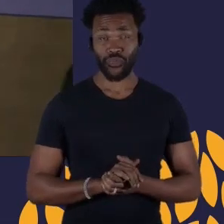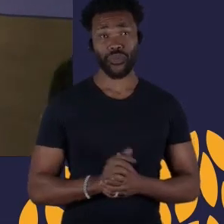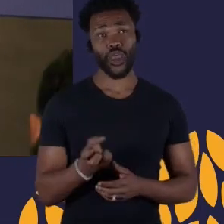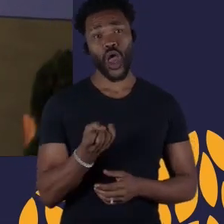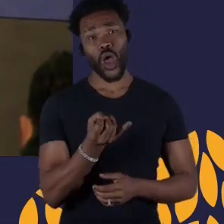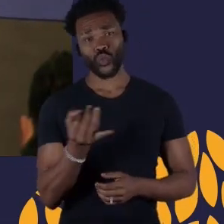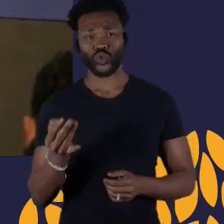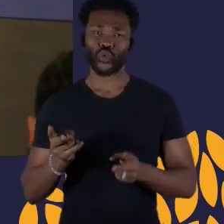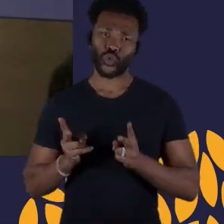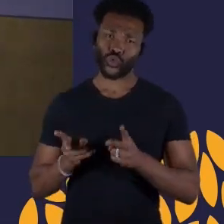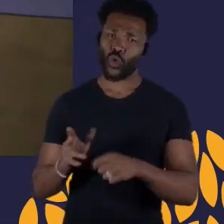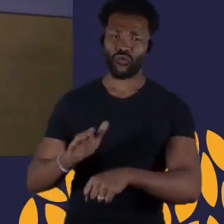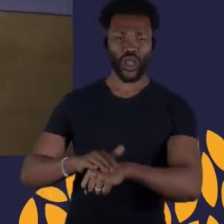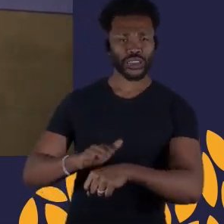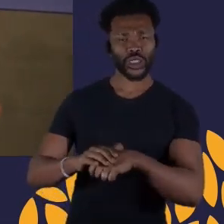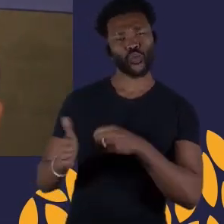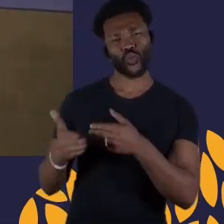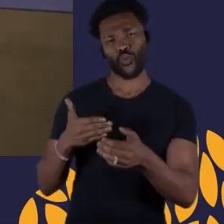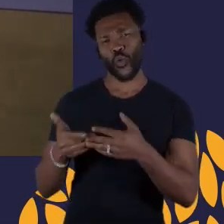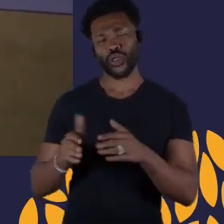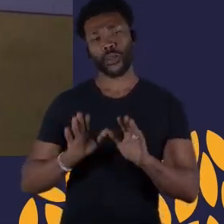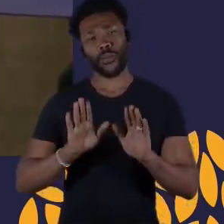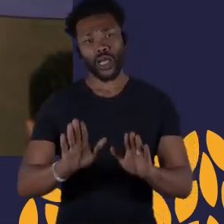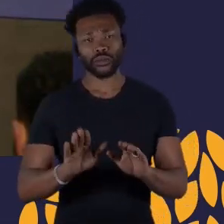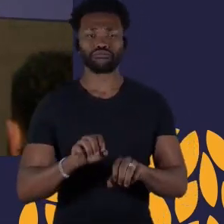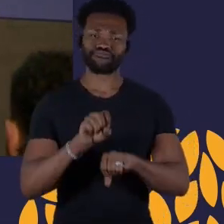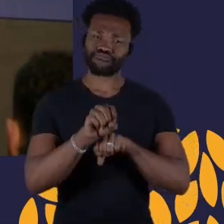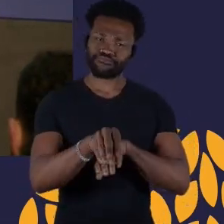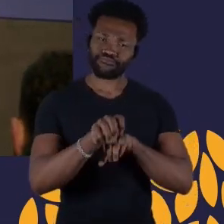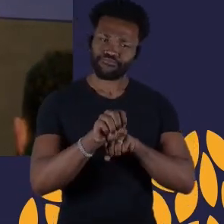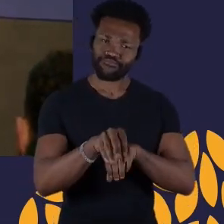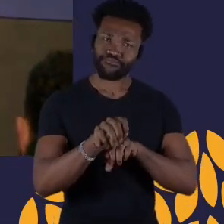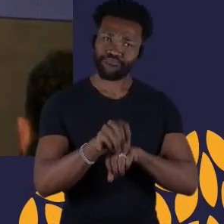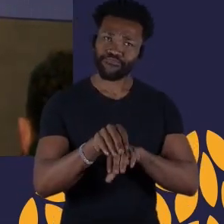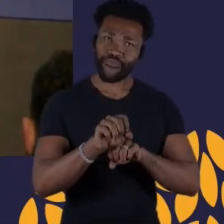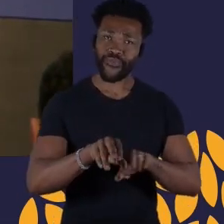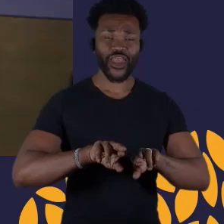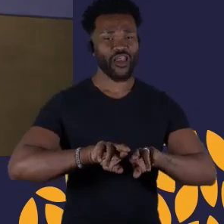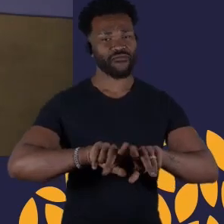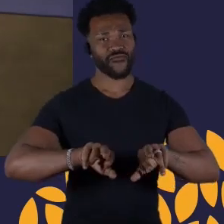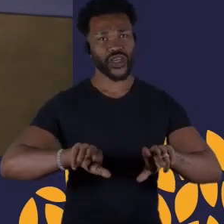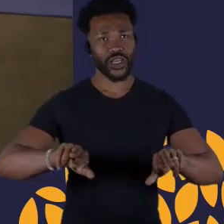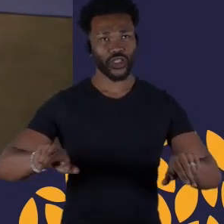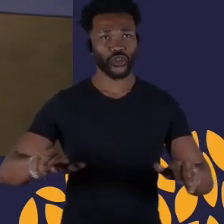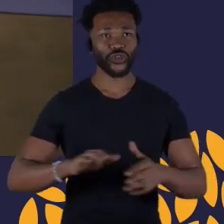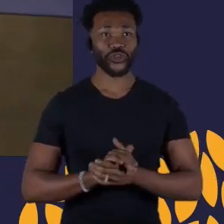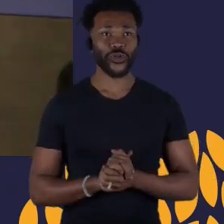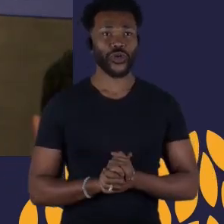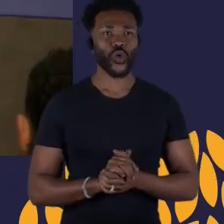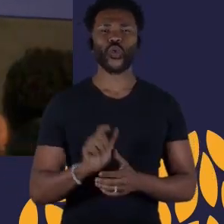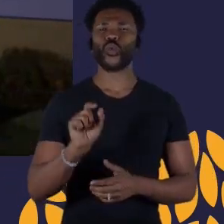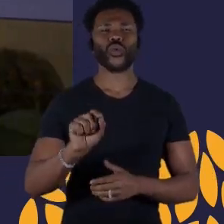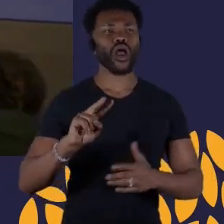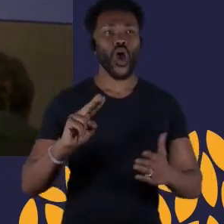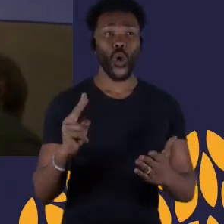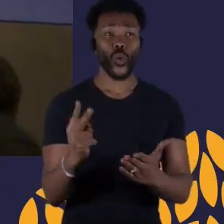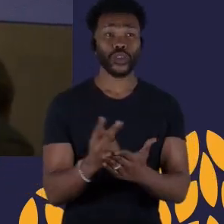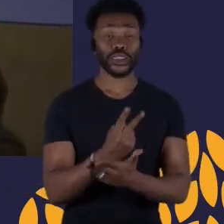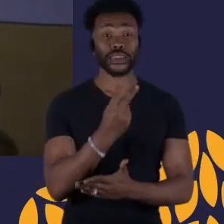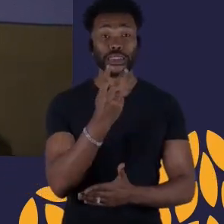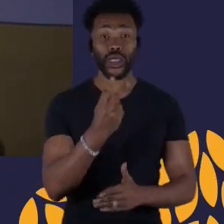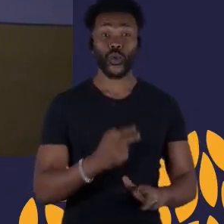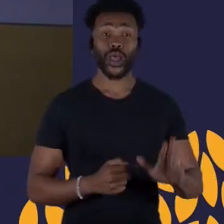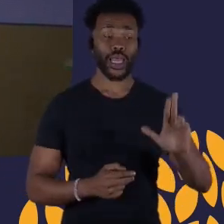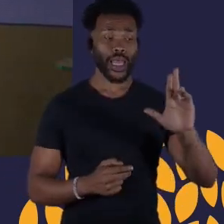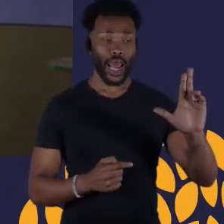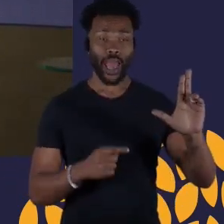vão continuar fazendo, não importa, mas a educação tem que ser feita diferente. E o que está acontecendo com o cannabis de